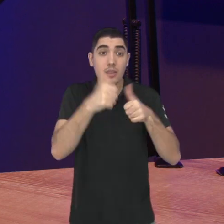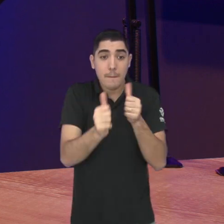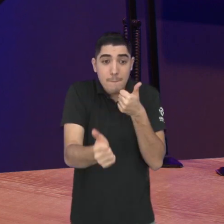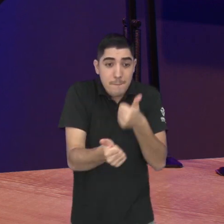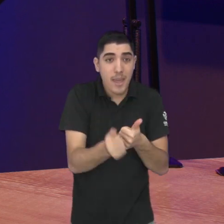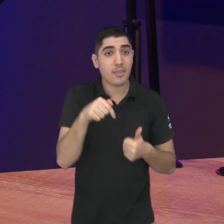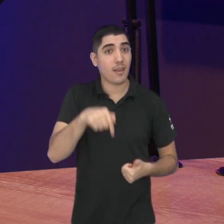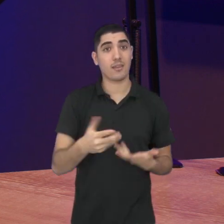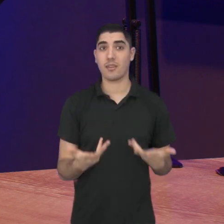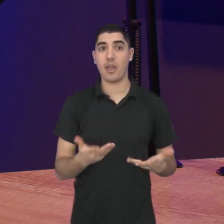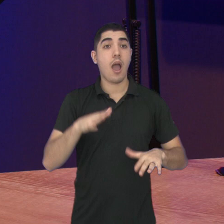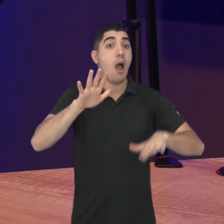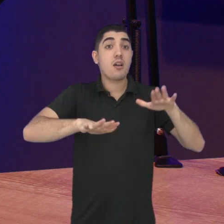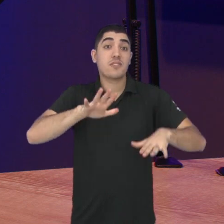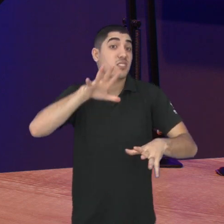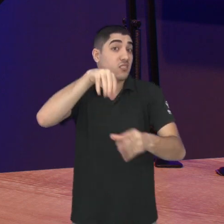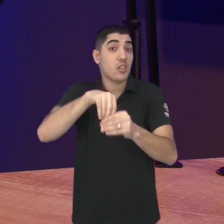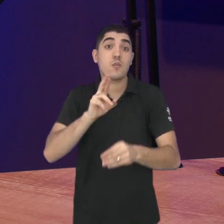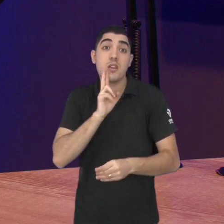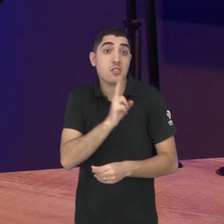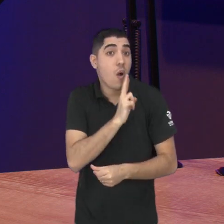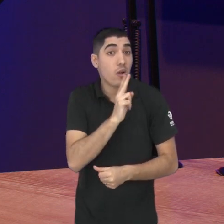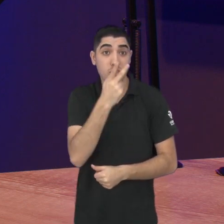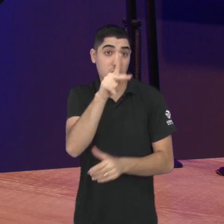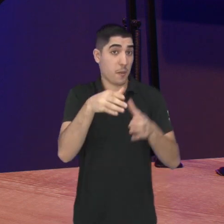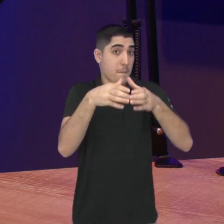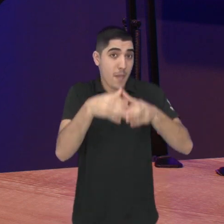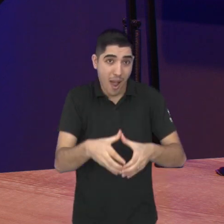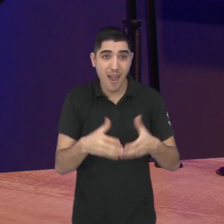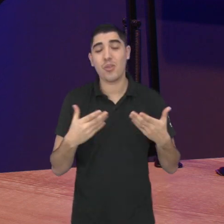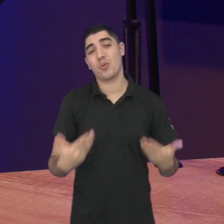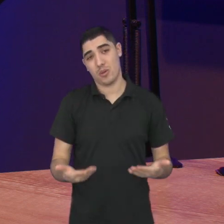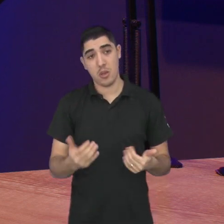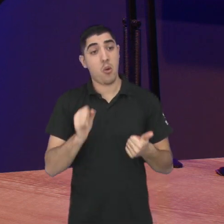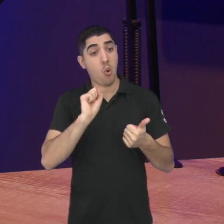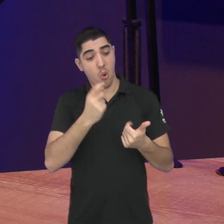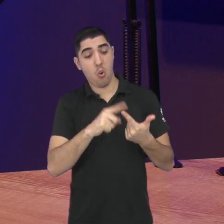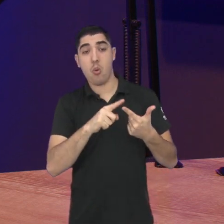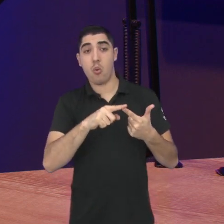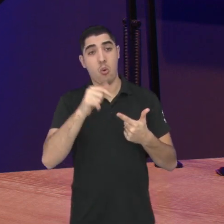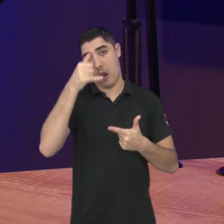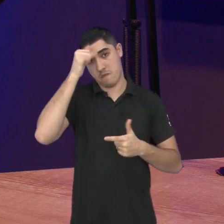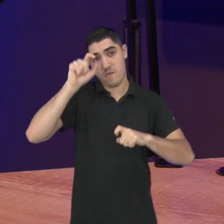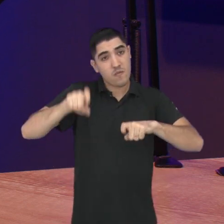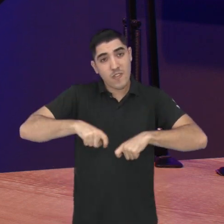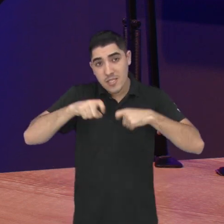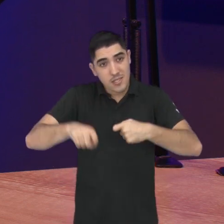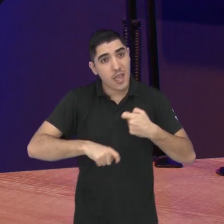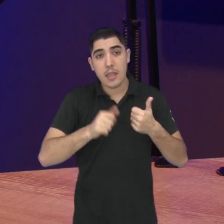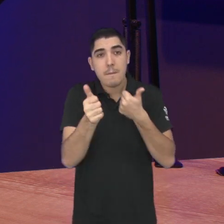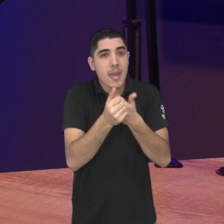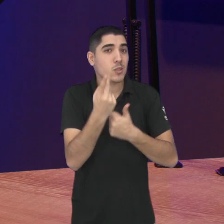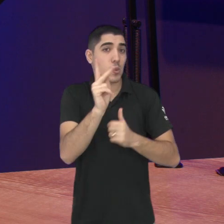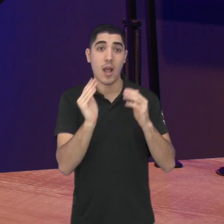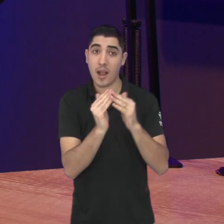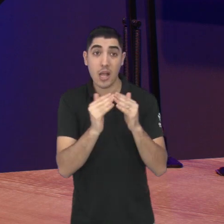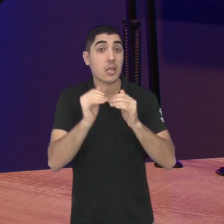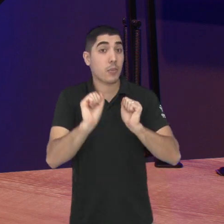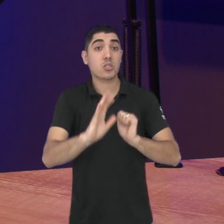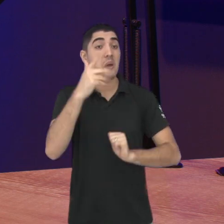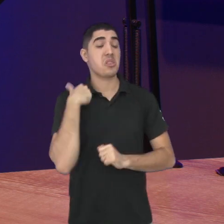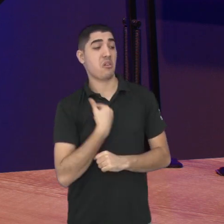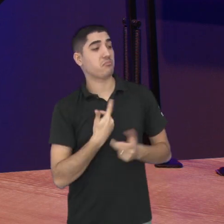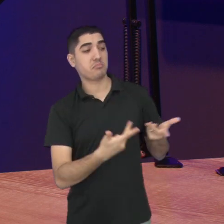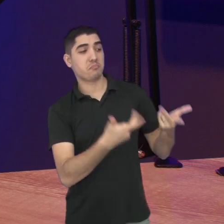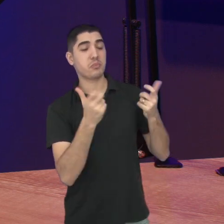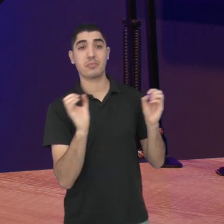Pode ser um restaurante que tem no seu bairro, pode ser uma fazenda, um sítio que fica próximo da sua casa e a